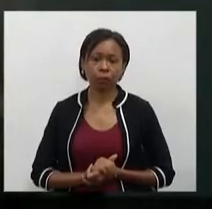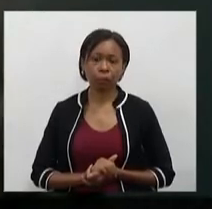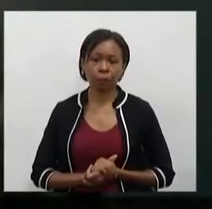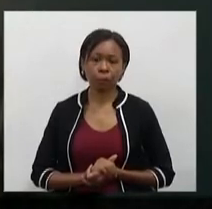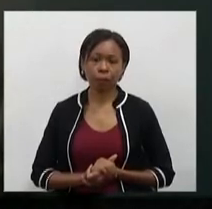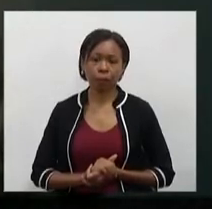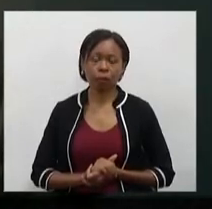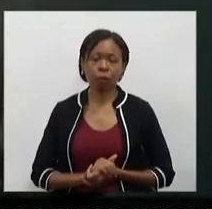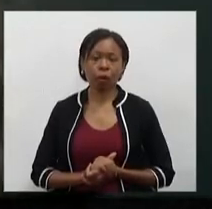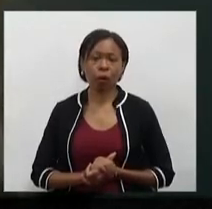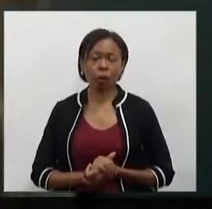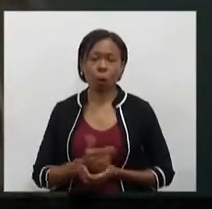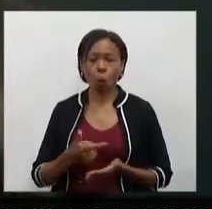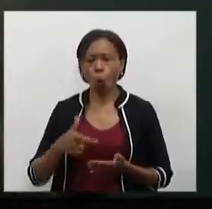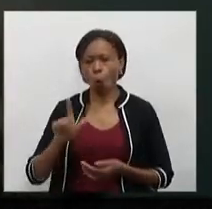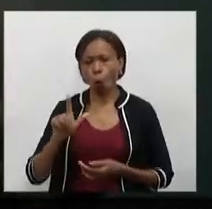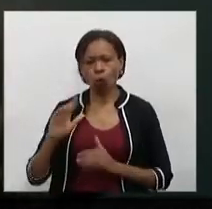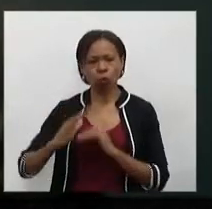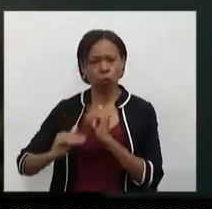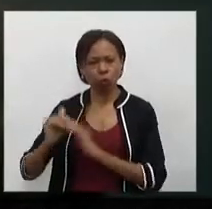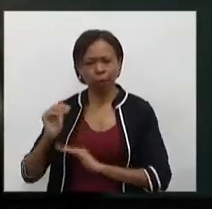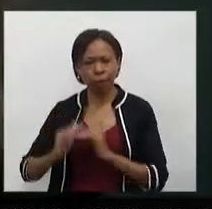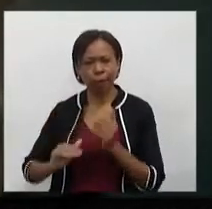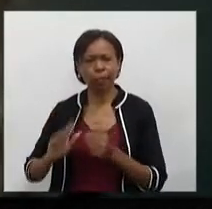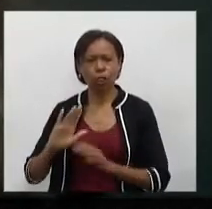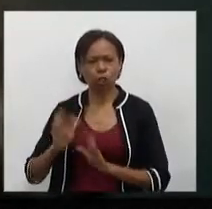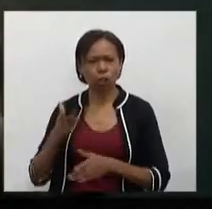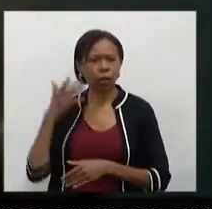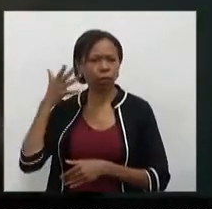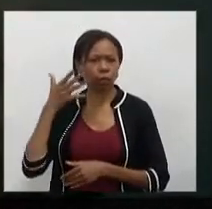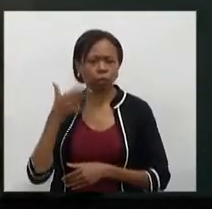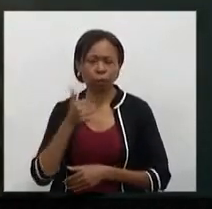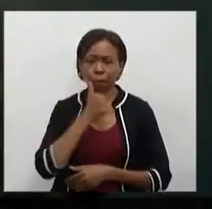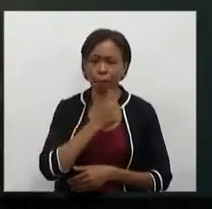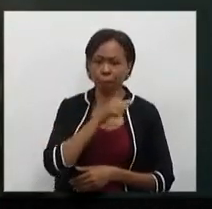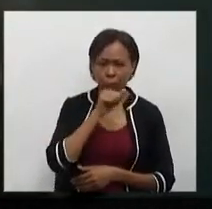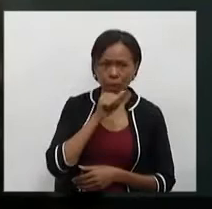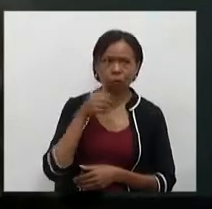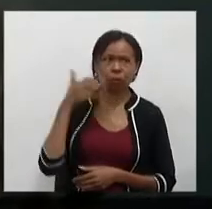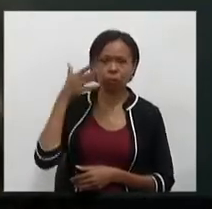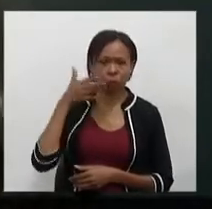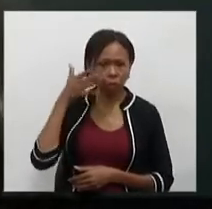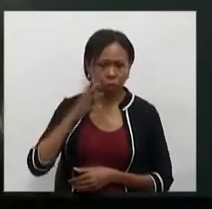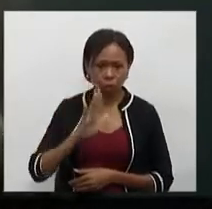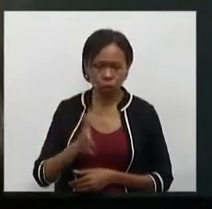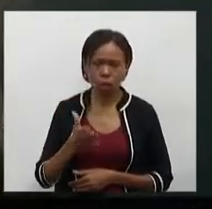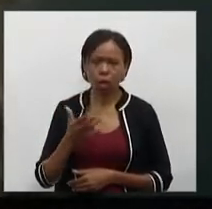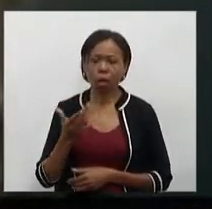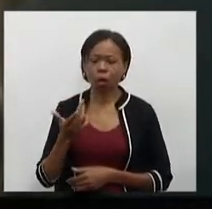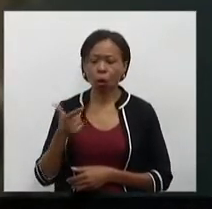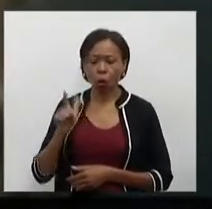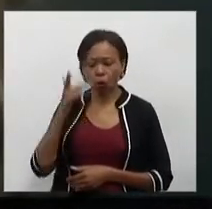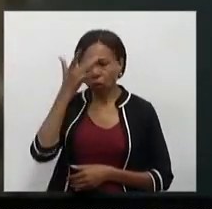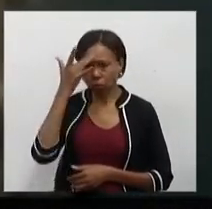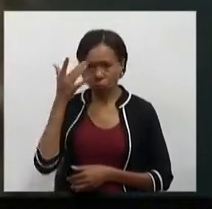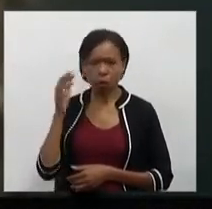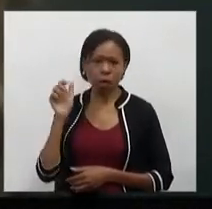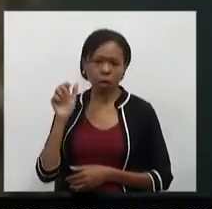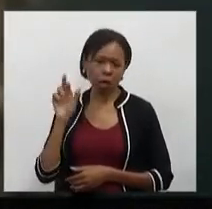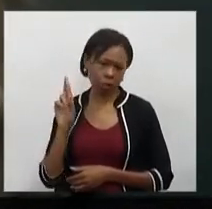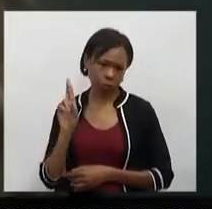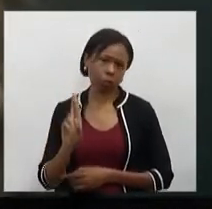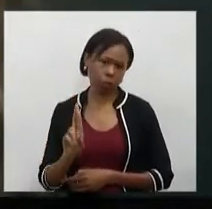Técnicos falaram, mães falaram, representantes de associação falaram, e eu acho importante que